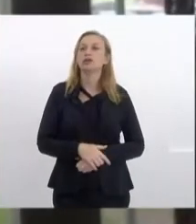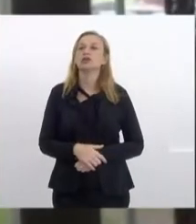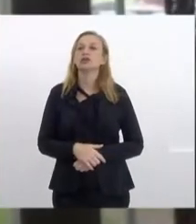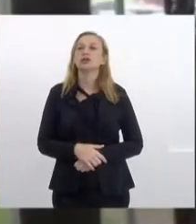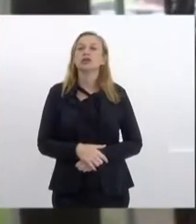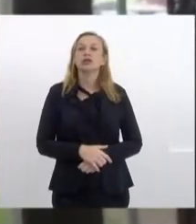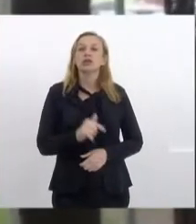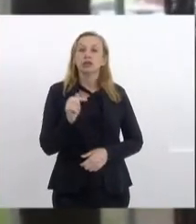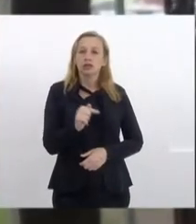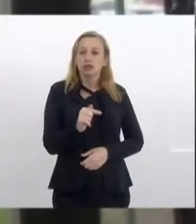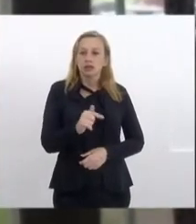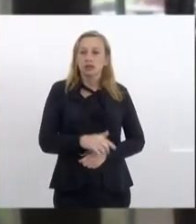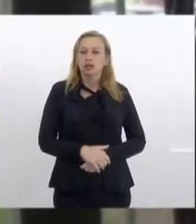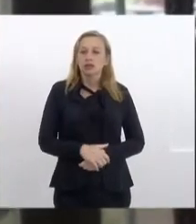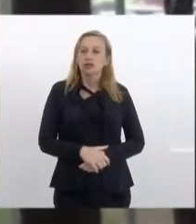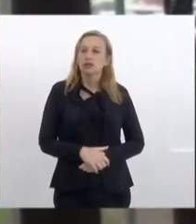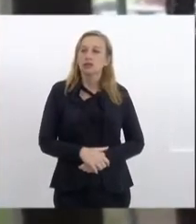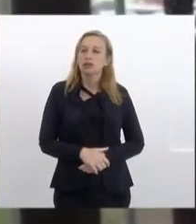foi dito aqui